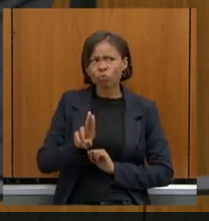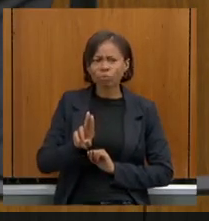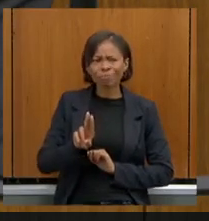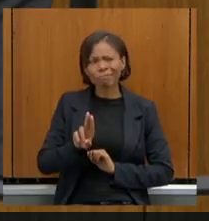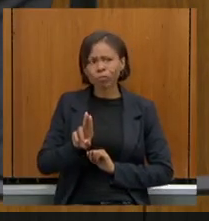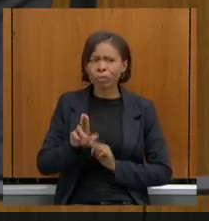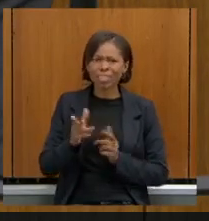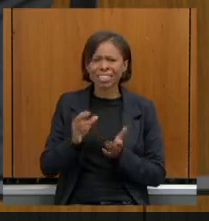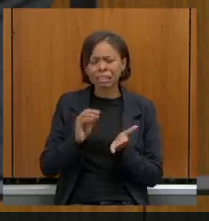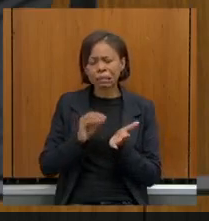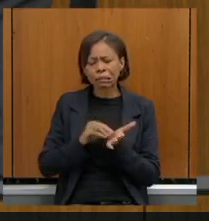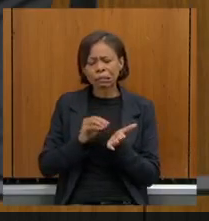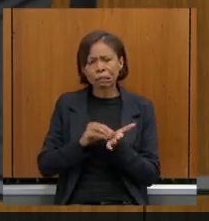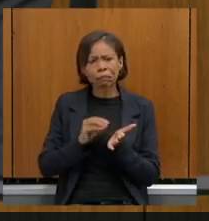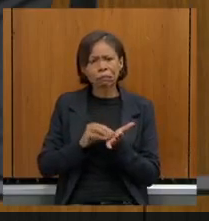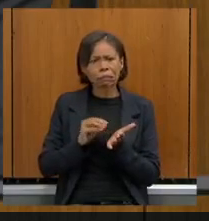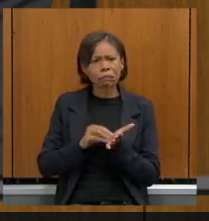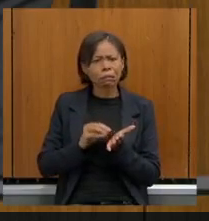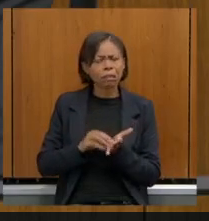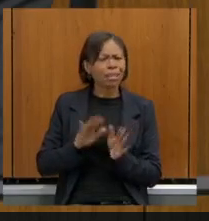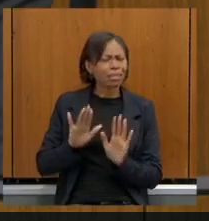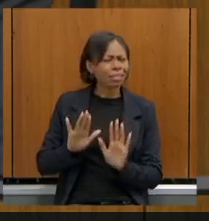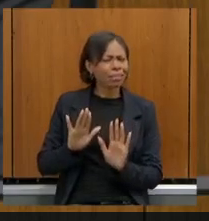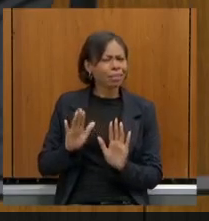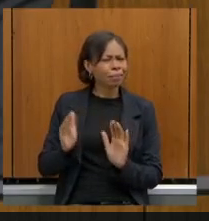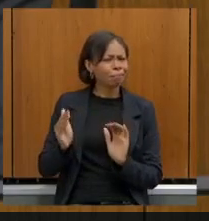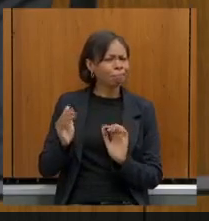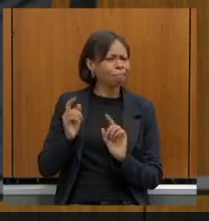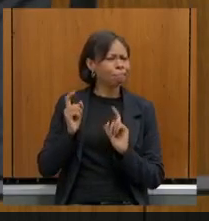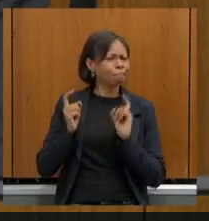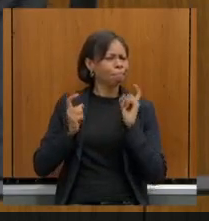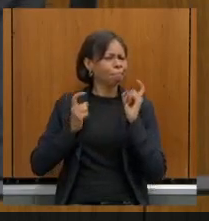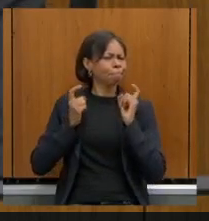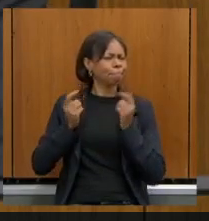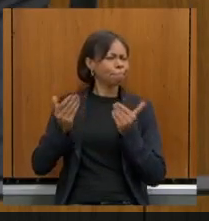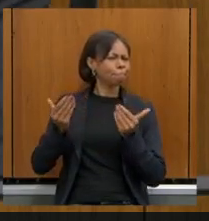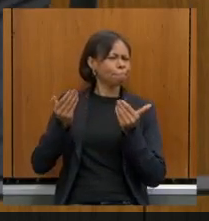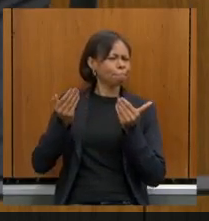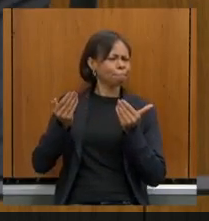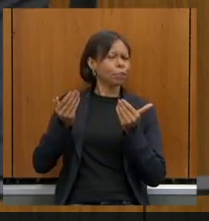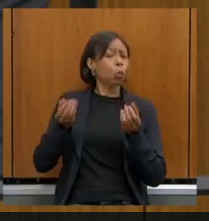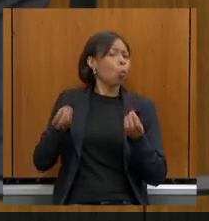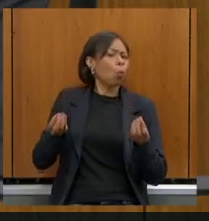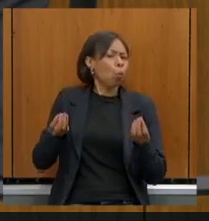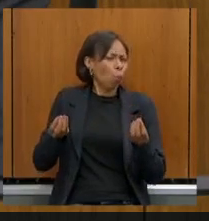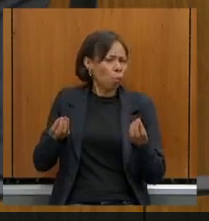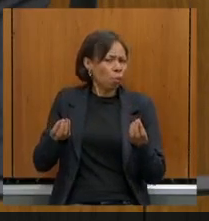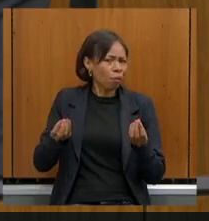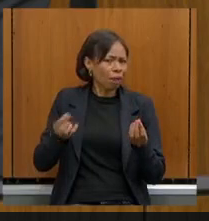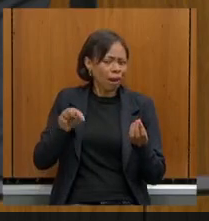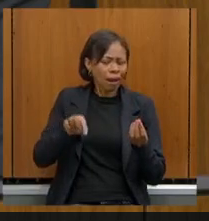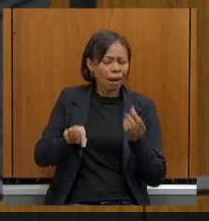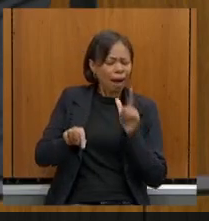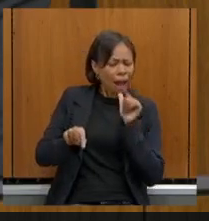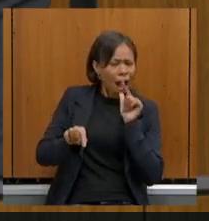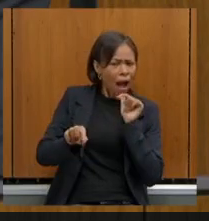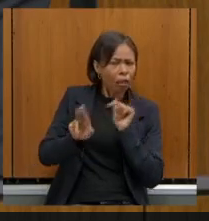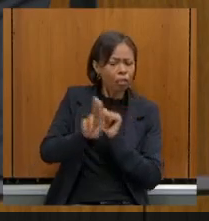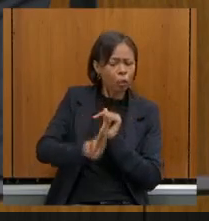deixa realmente todo mundo com a pulga atrás da orelha de como que eles estão utilizando águas de fato né